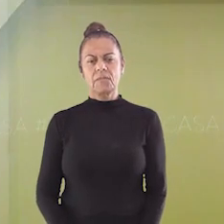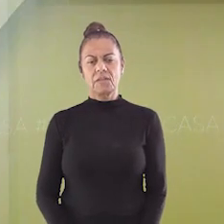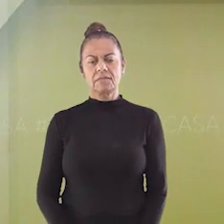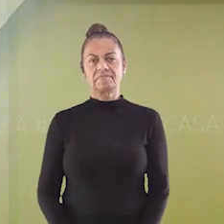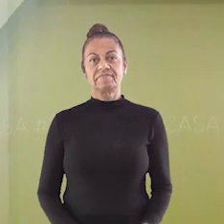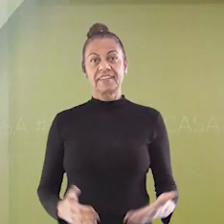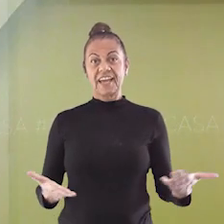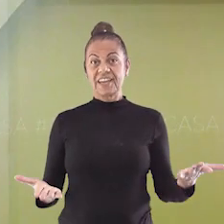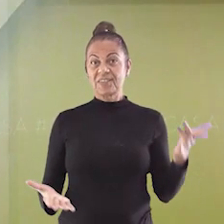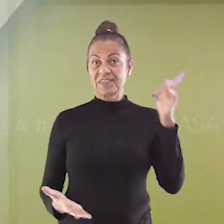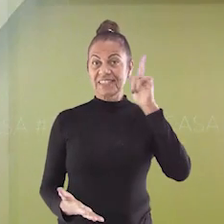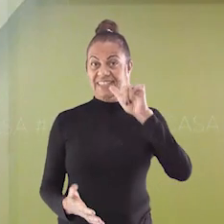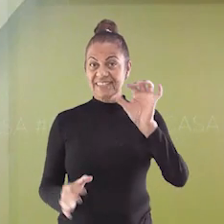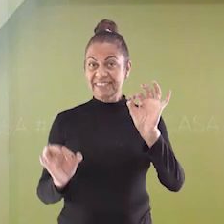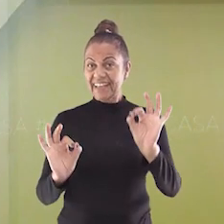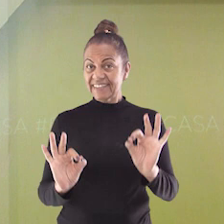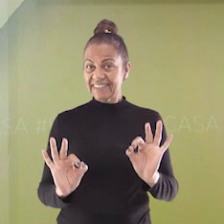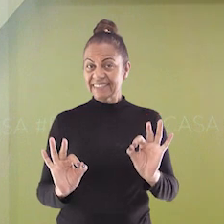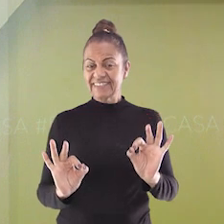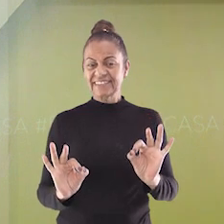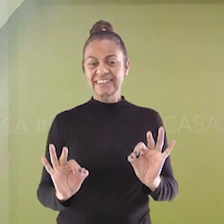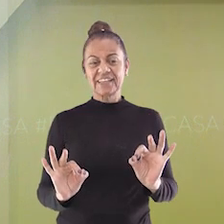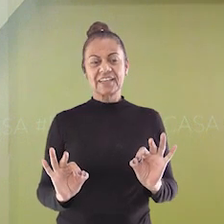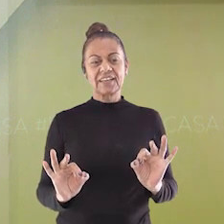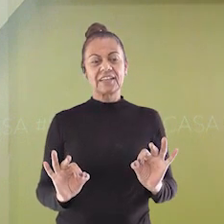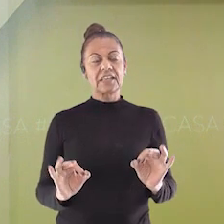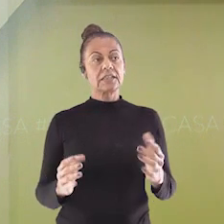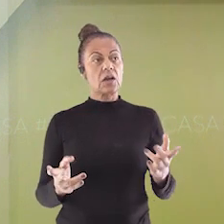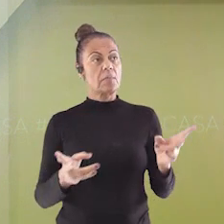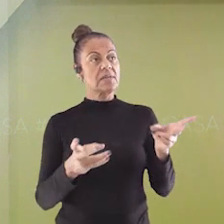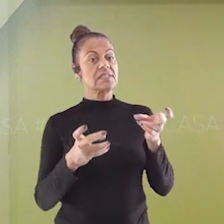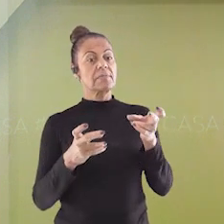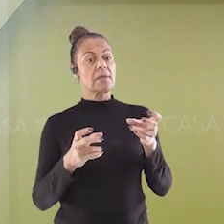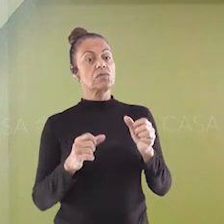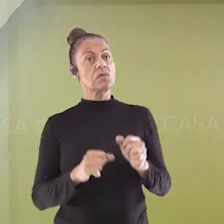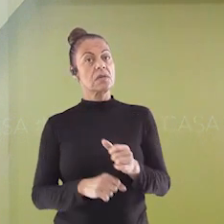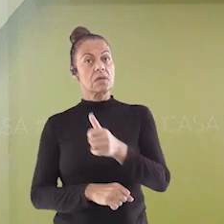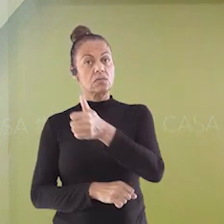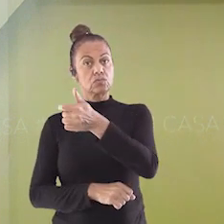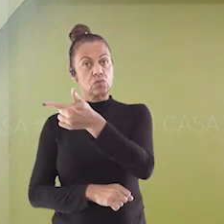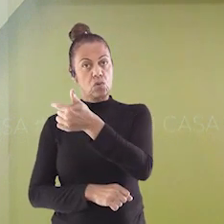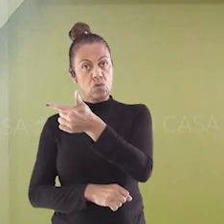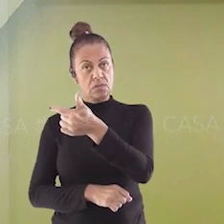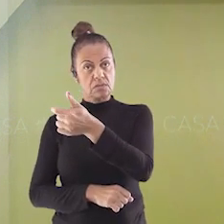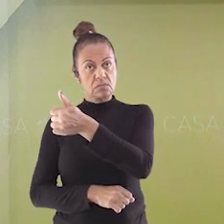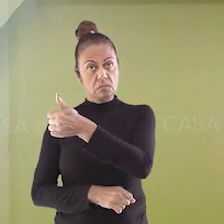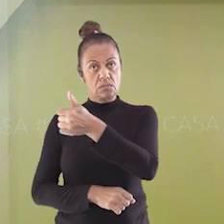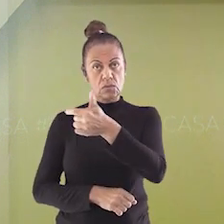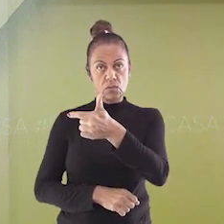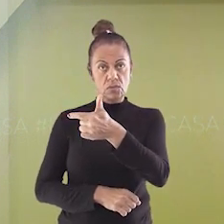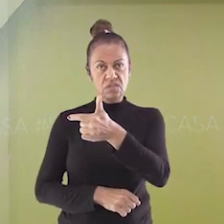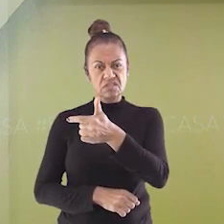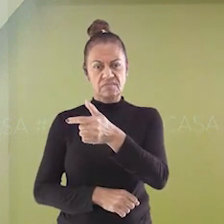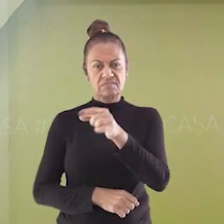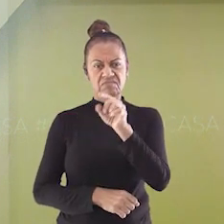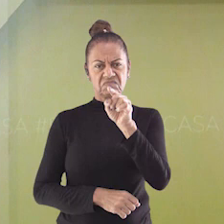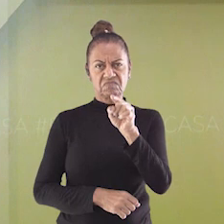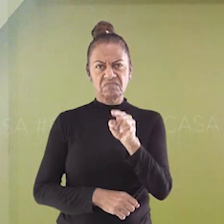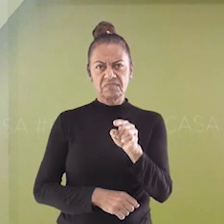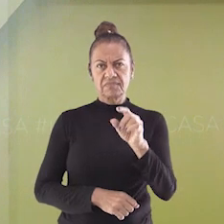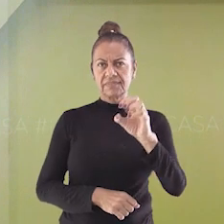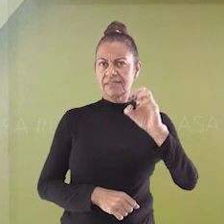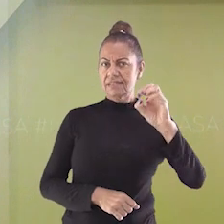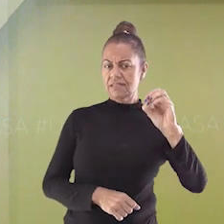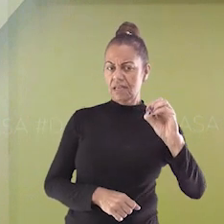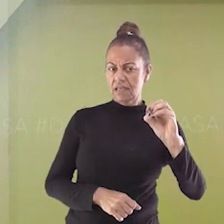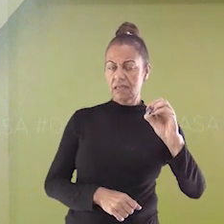E aí, conseguiram acertar? Aqui vemos o 12 de um lado e o 0 de um outro. Então,